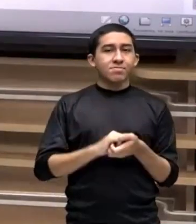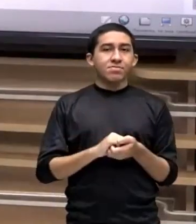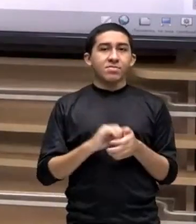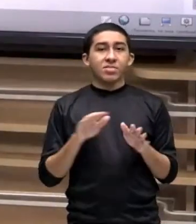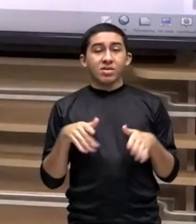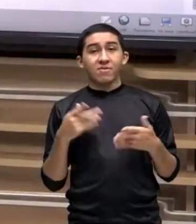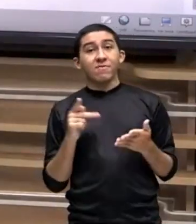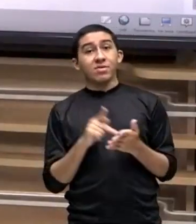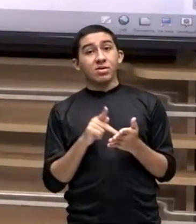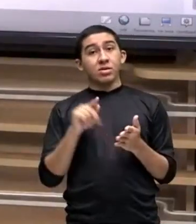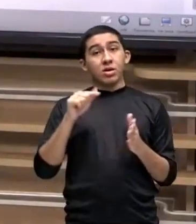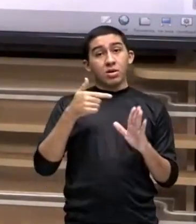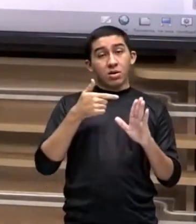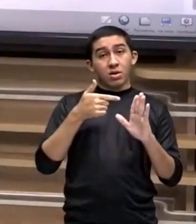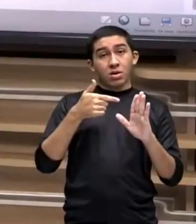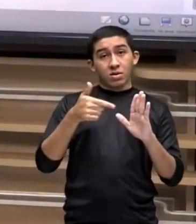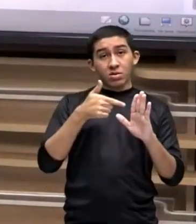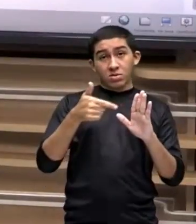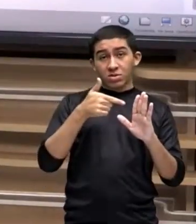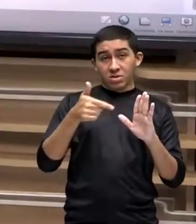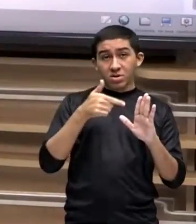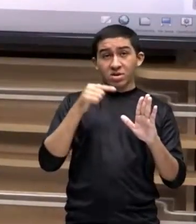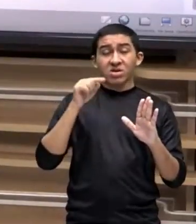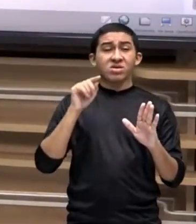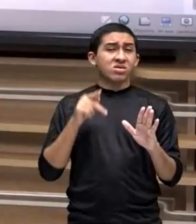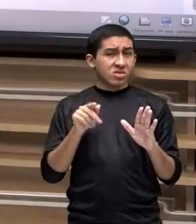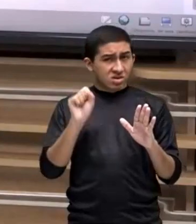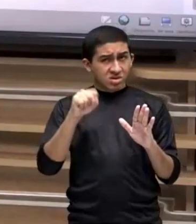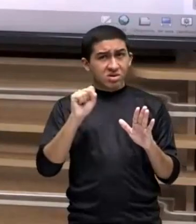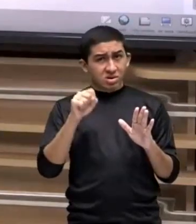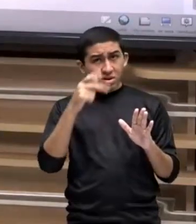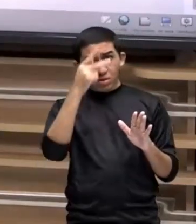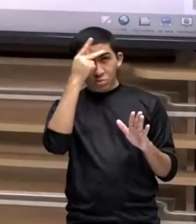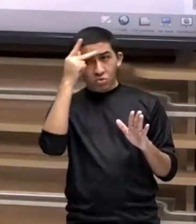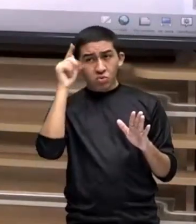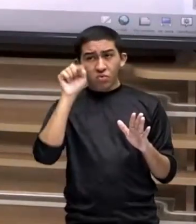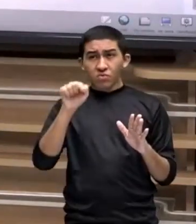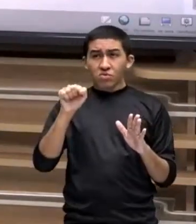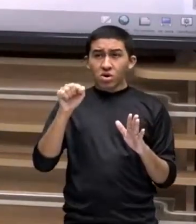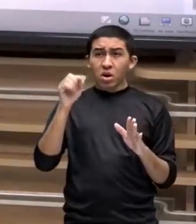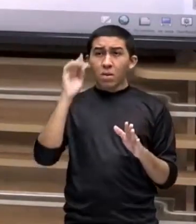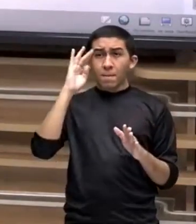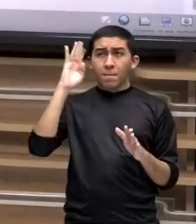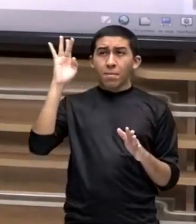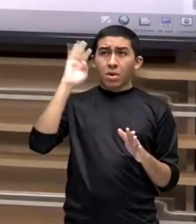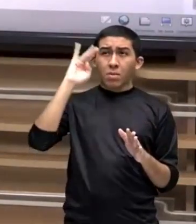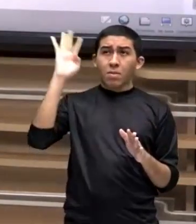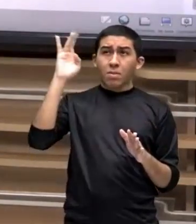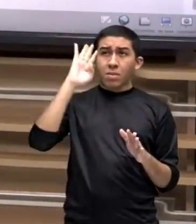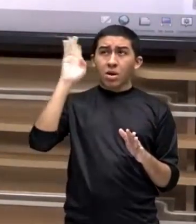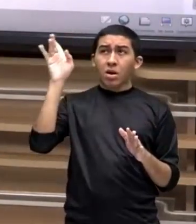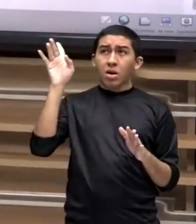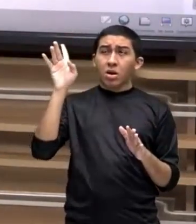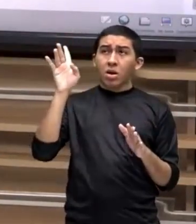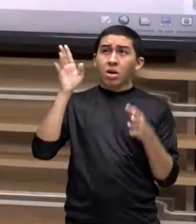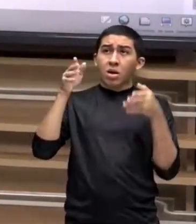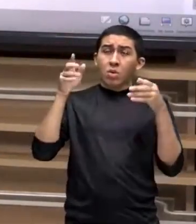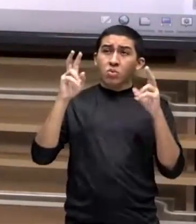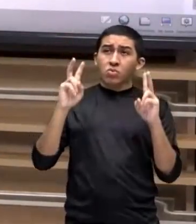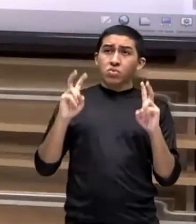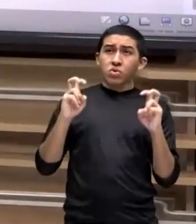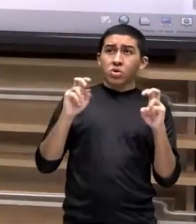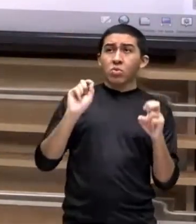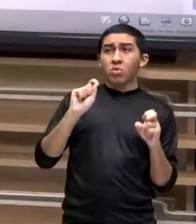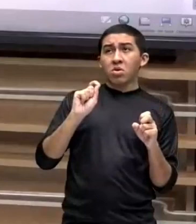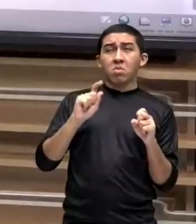essa ironia vai atingir e vai fazer com que você reflita um pouco mais a respeito de